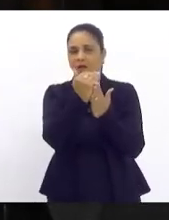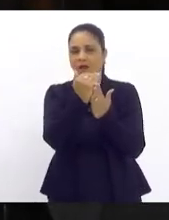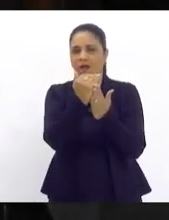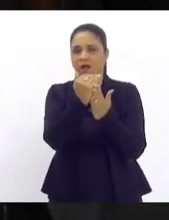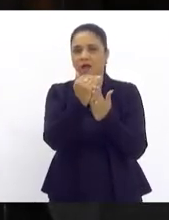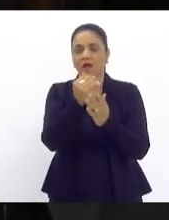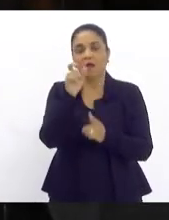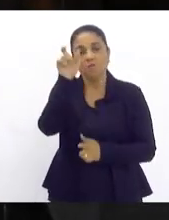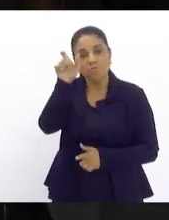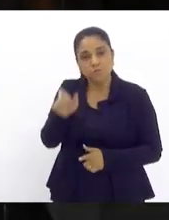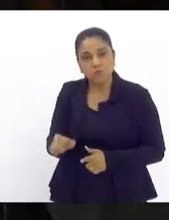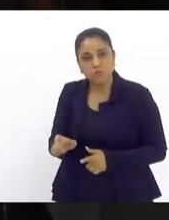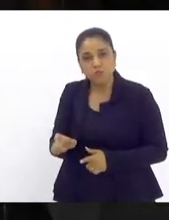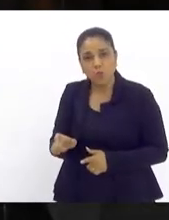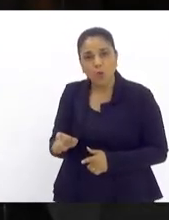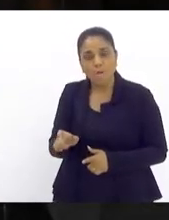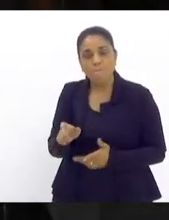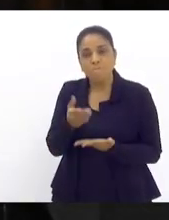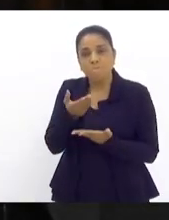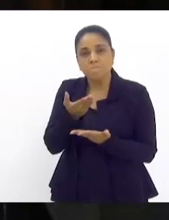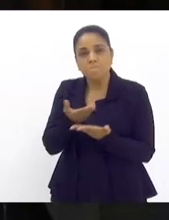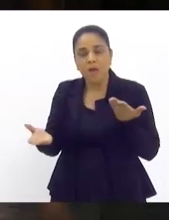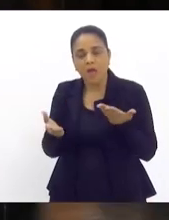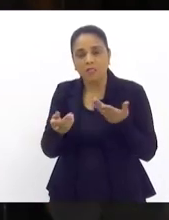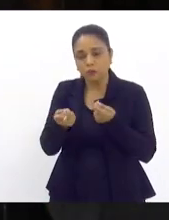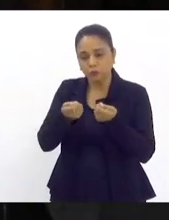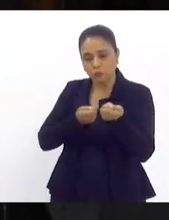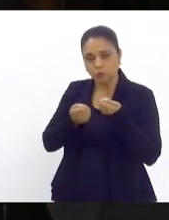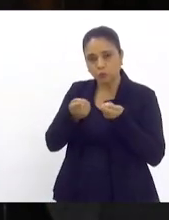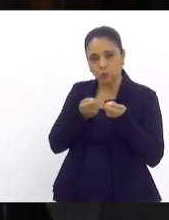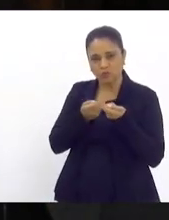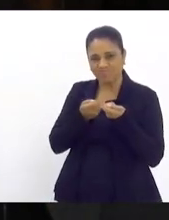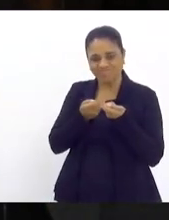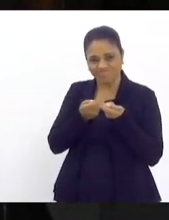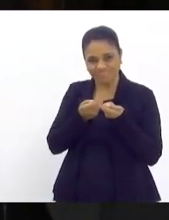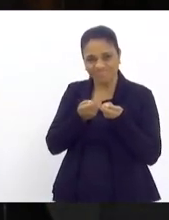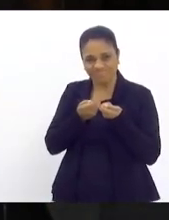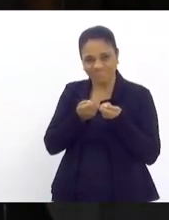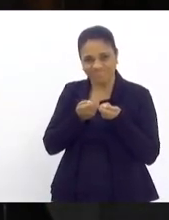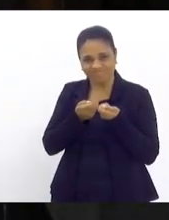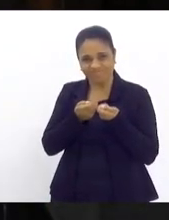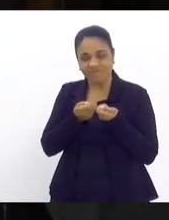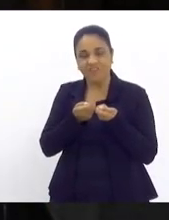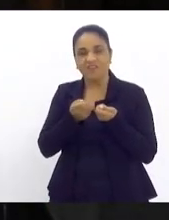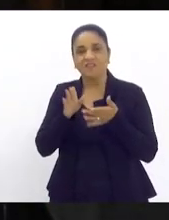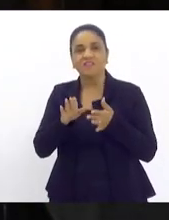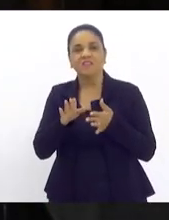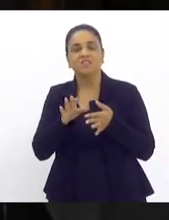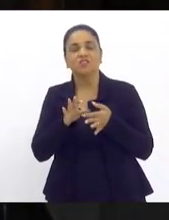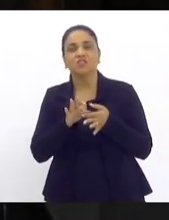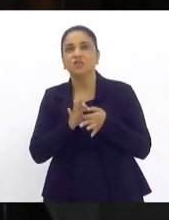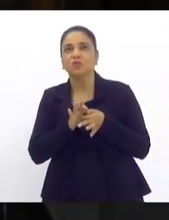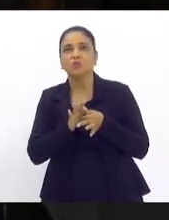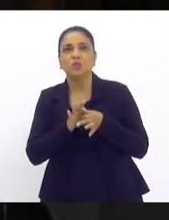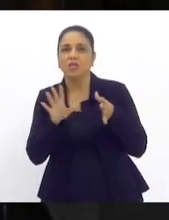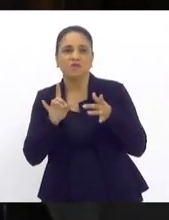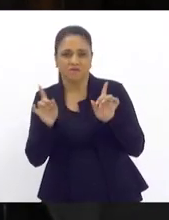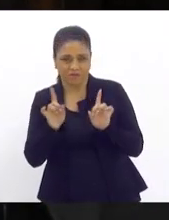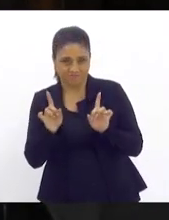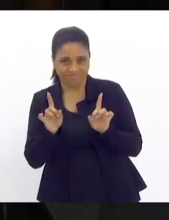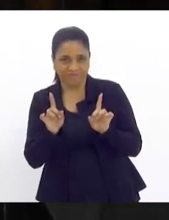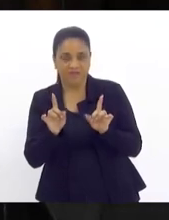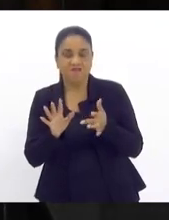alguma forma, perde o controle sobre seu consumo. Ele deixa de ser um consumo recreativo e passa a ser um consumo que